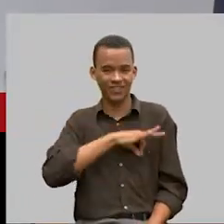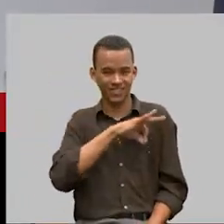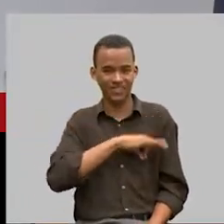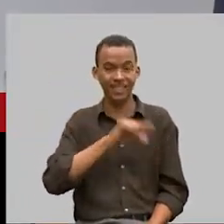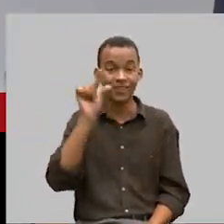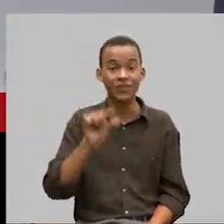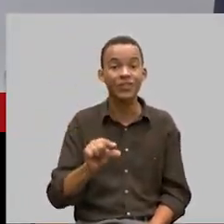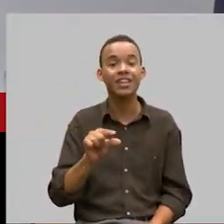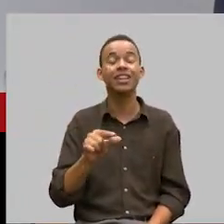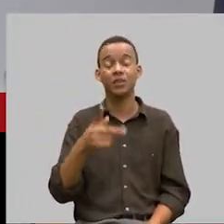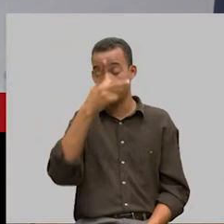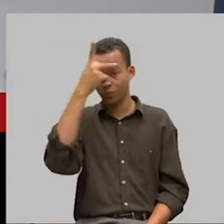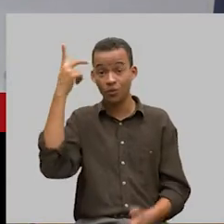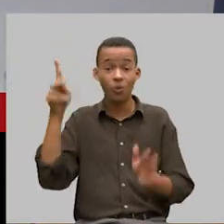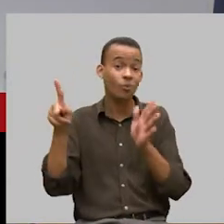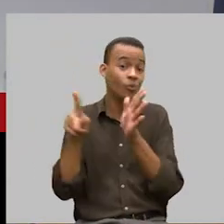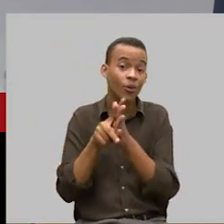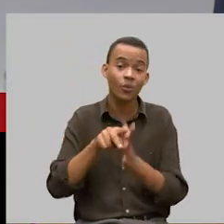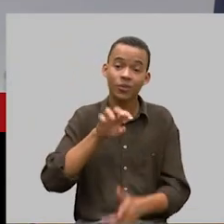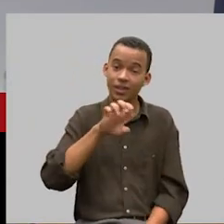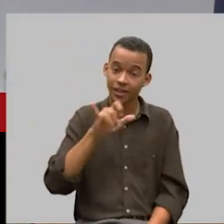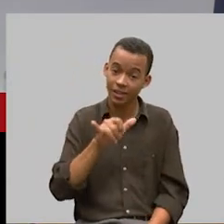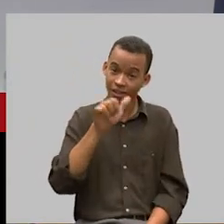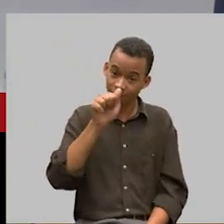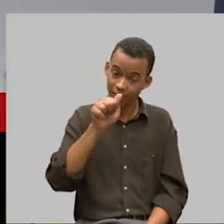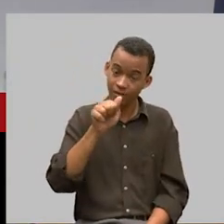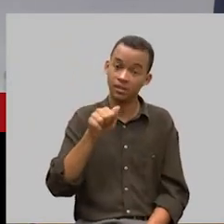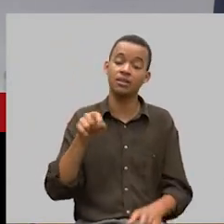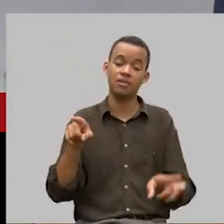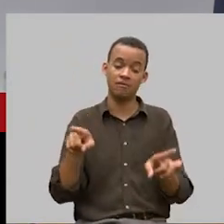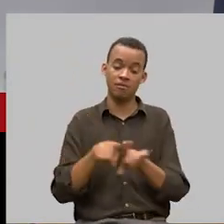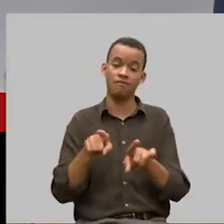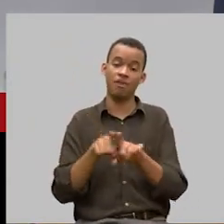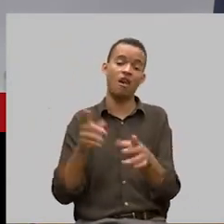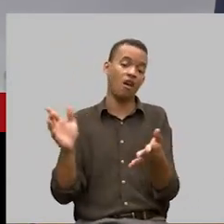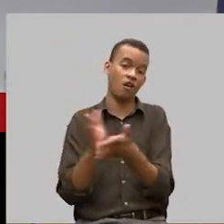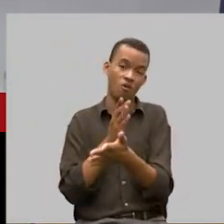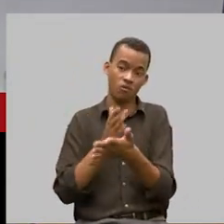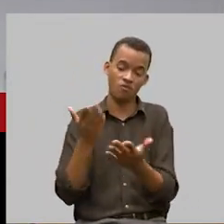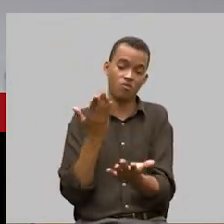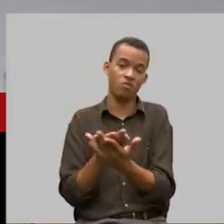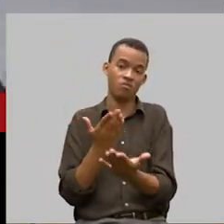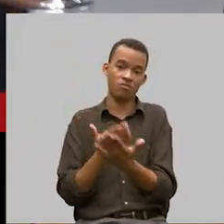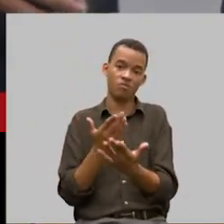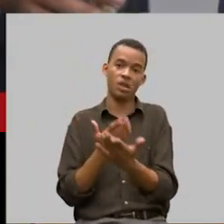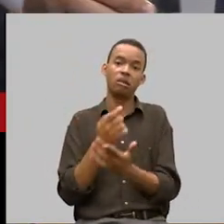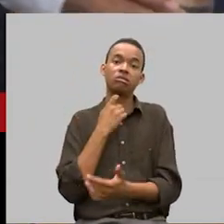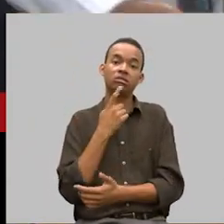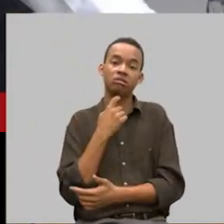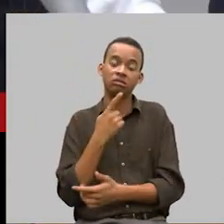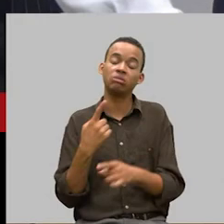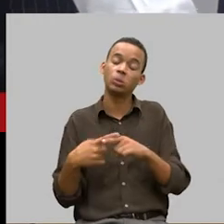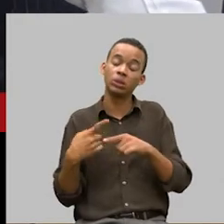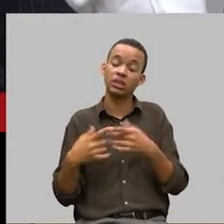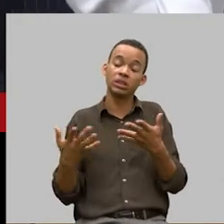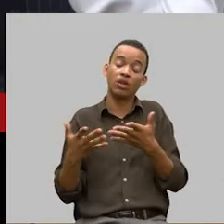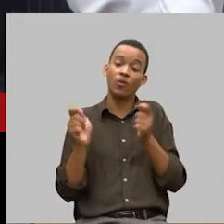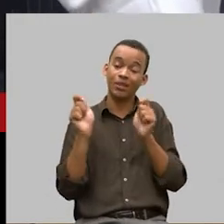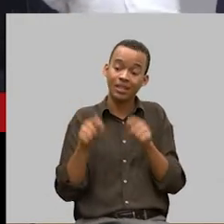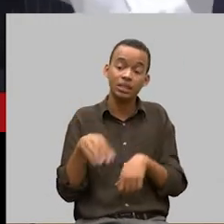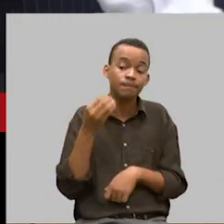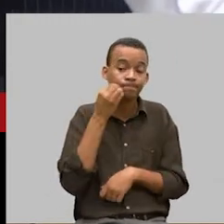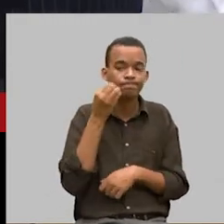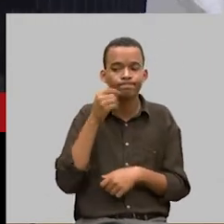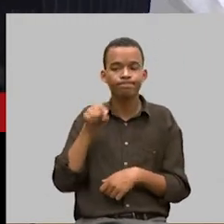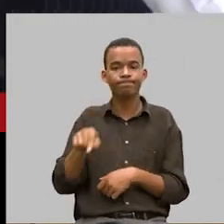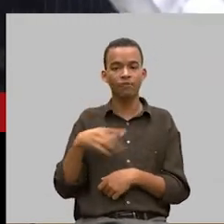da Eja da pessoa que não pôde ela mesma estudar e que agora ver na possibilidade do filho da filha